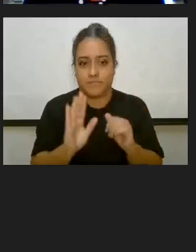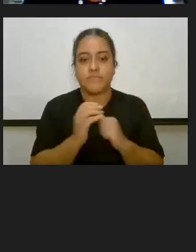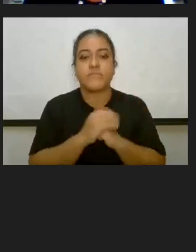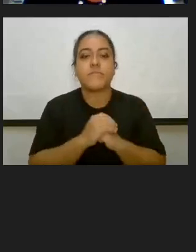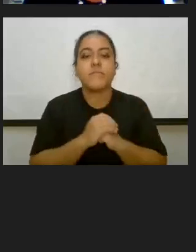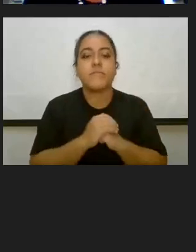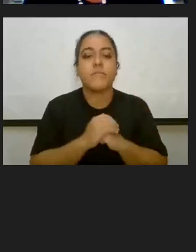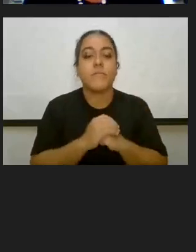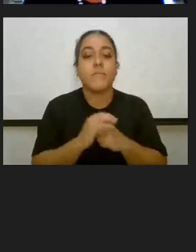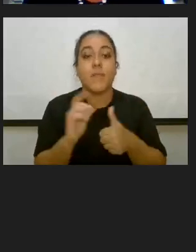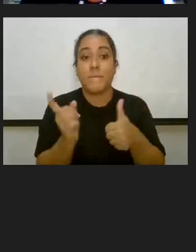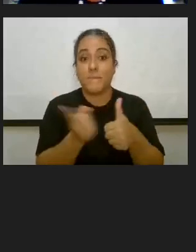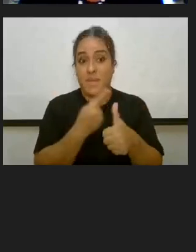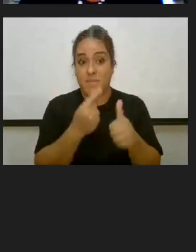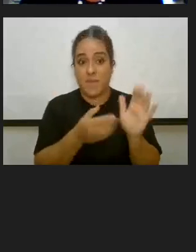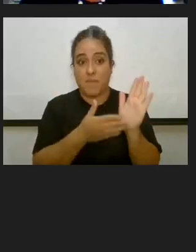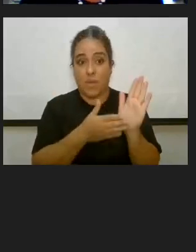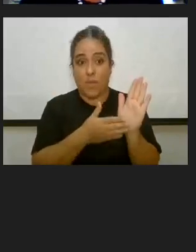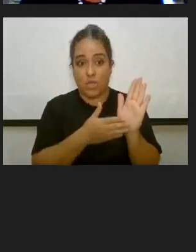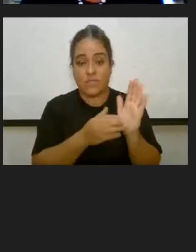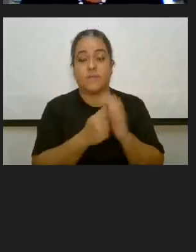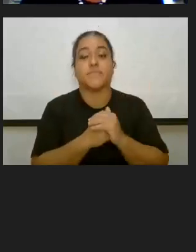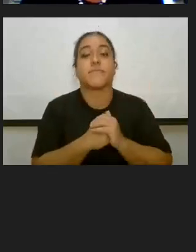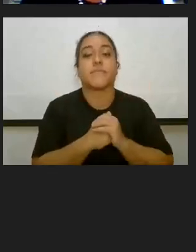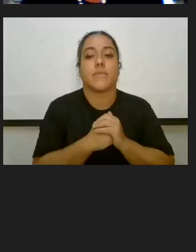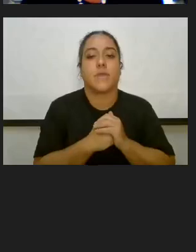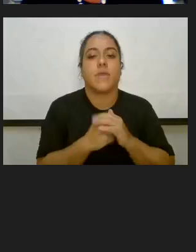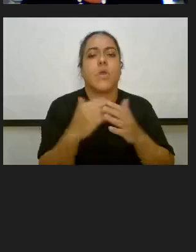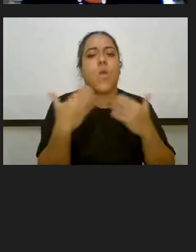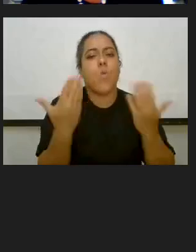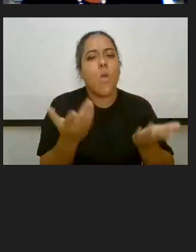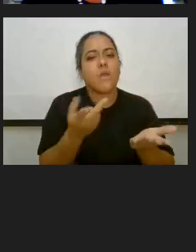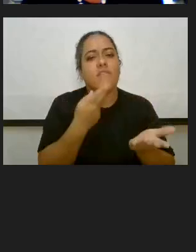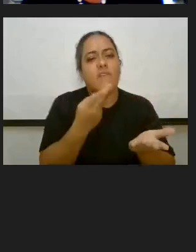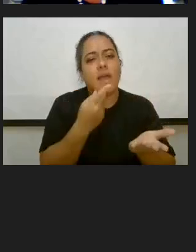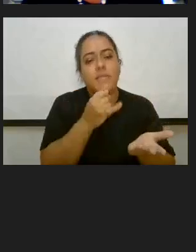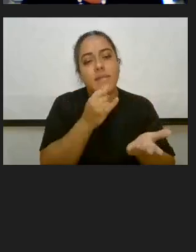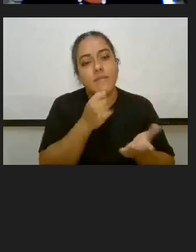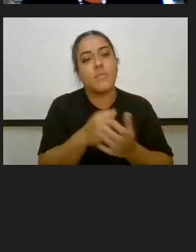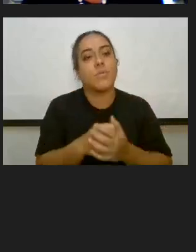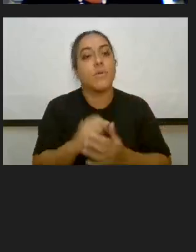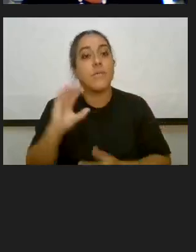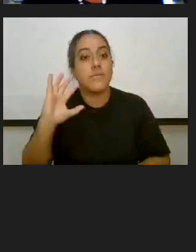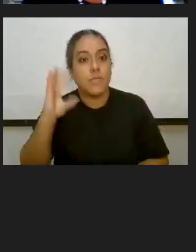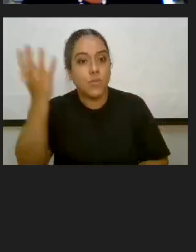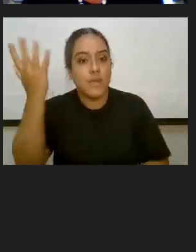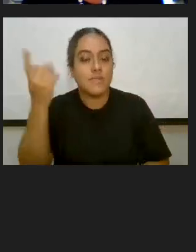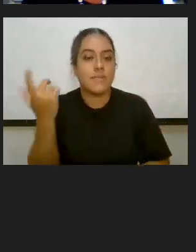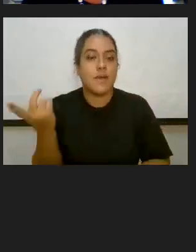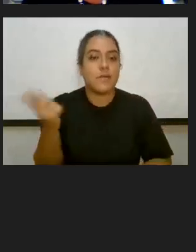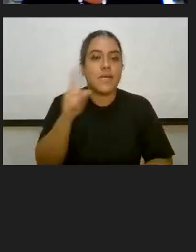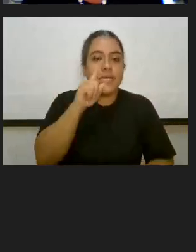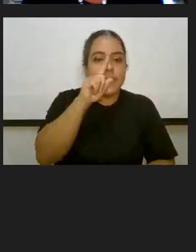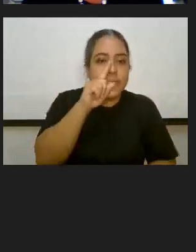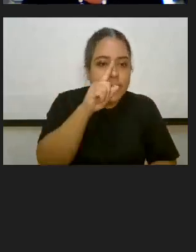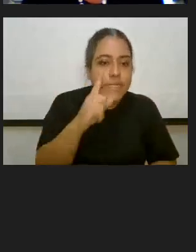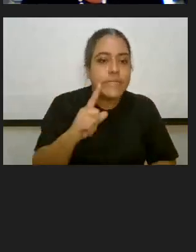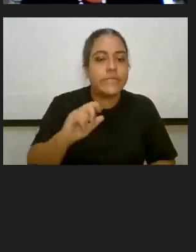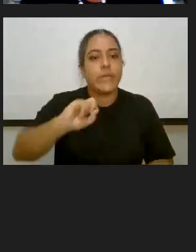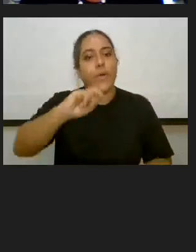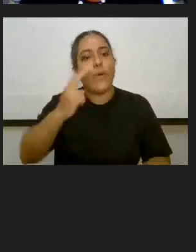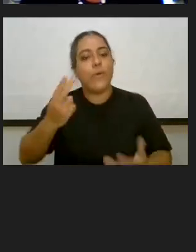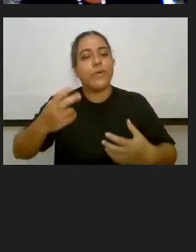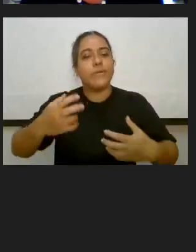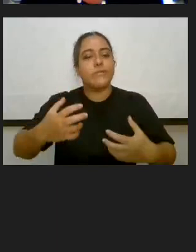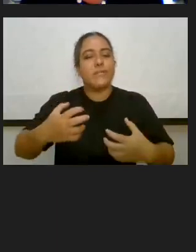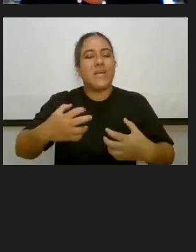primeira proposição, quando a gente está falando de situações de crise ou sofrimento emocional,